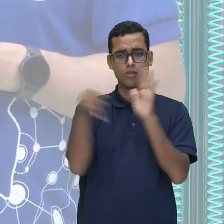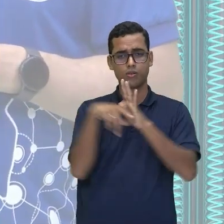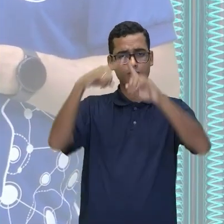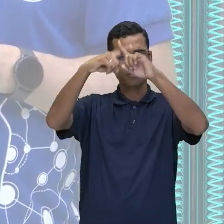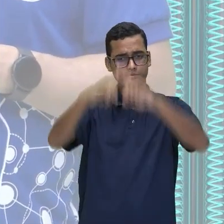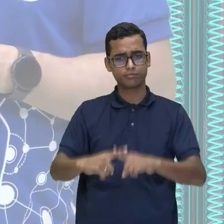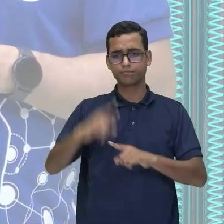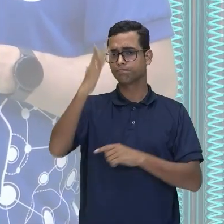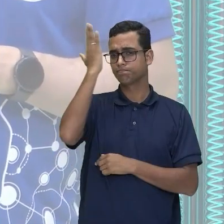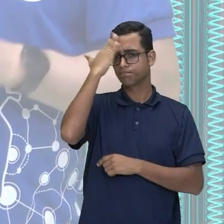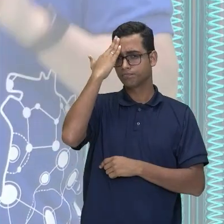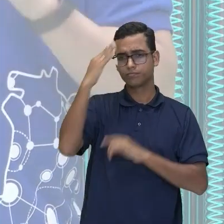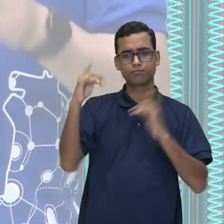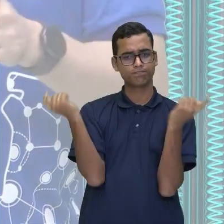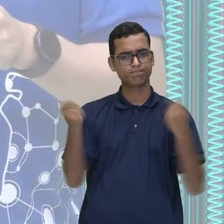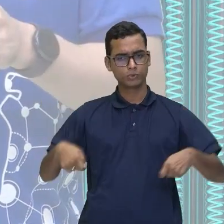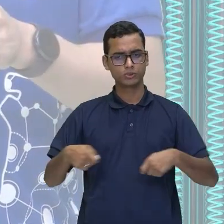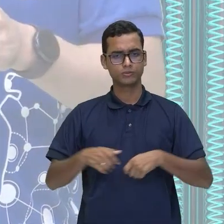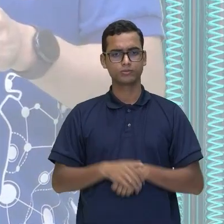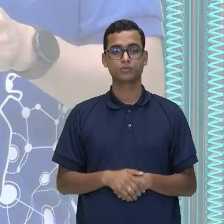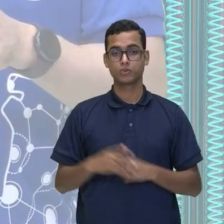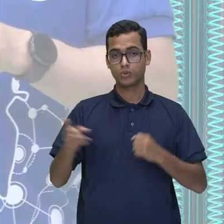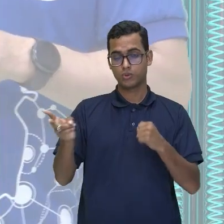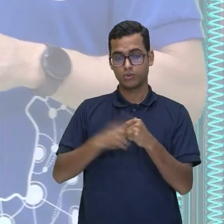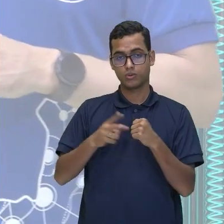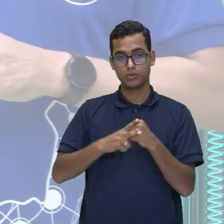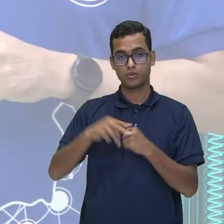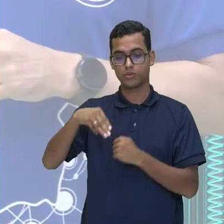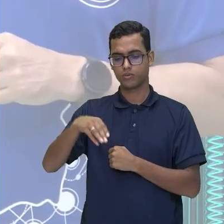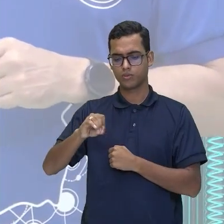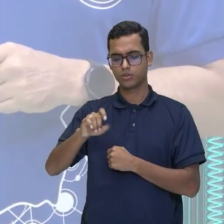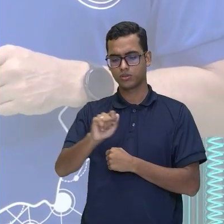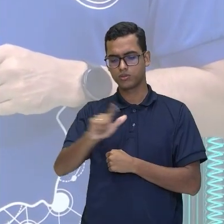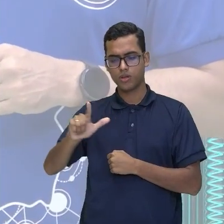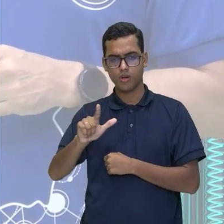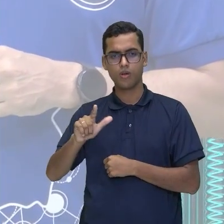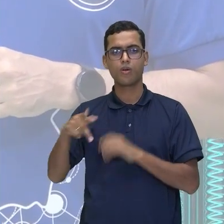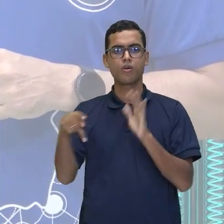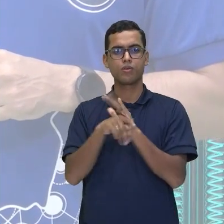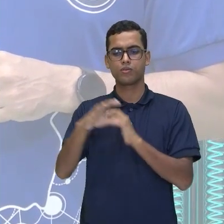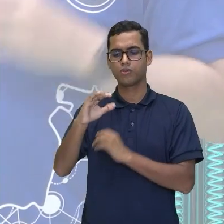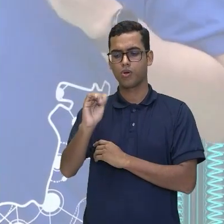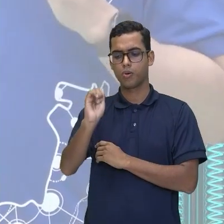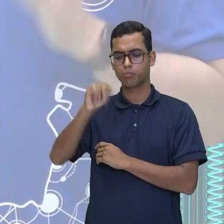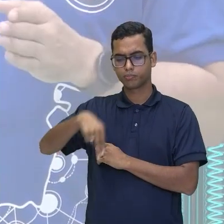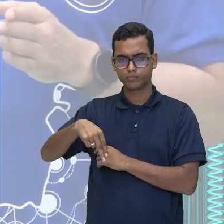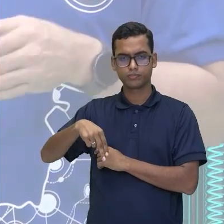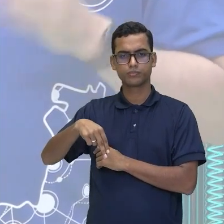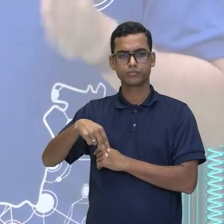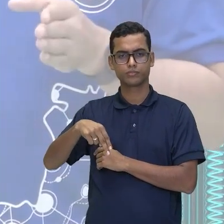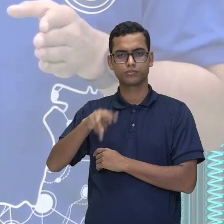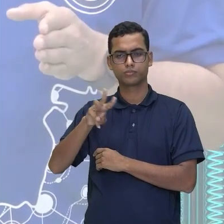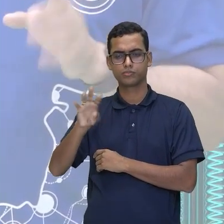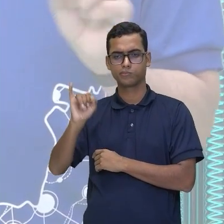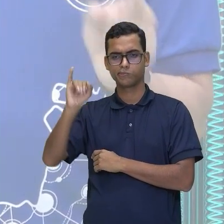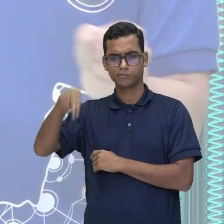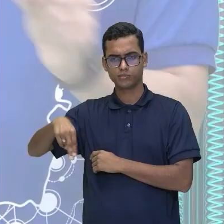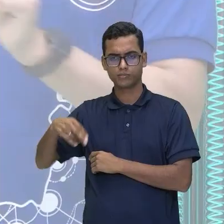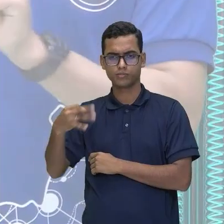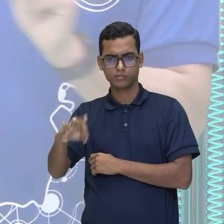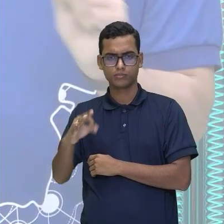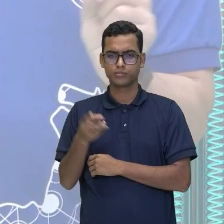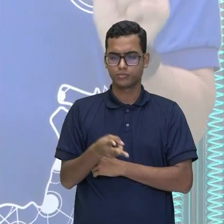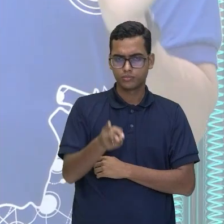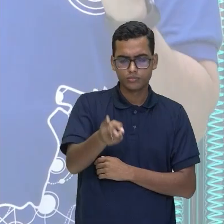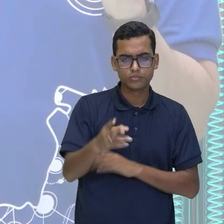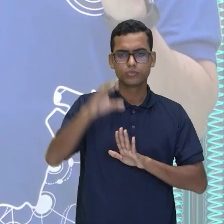competição. Também uma possibilidade. O verbo modal can, seguido do seu verbo principal aqui, sempre no infinitivo, quando